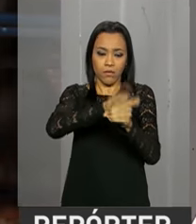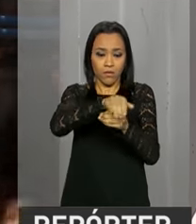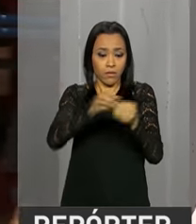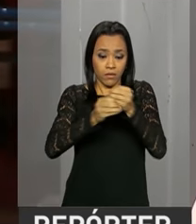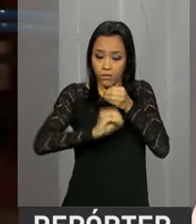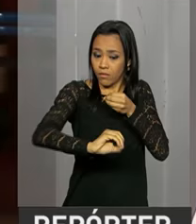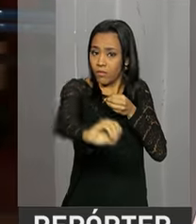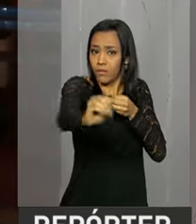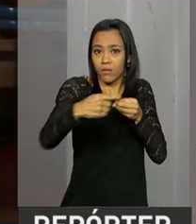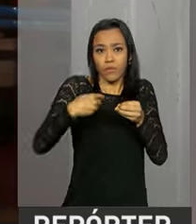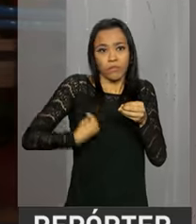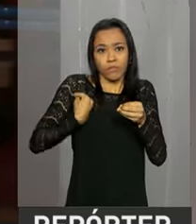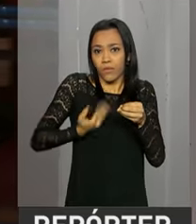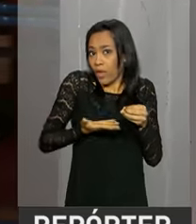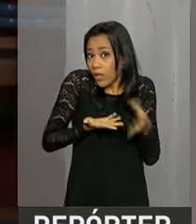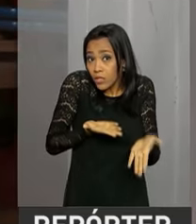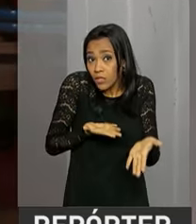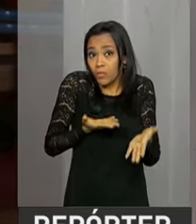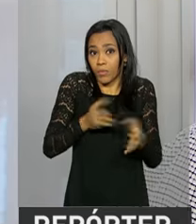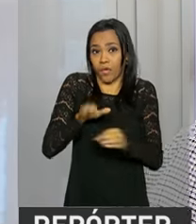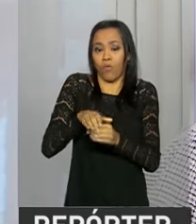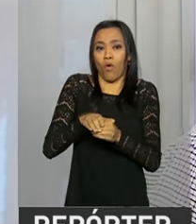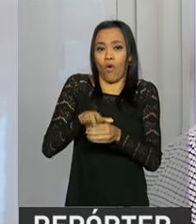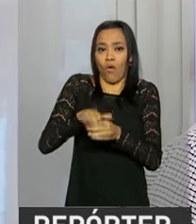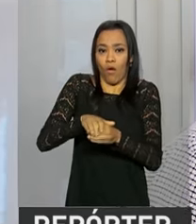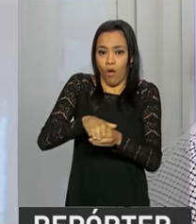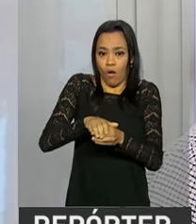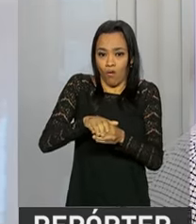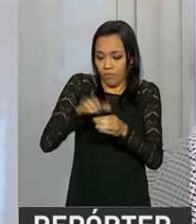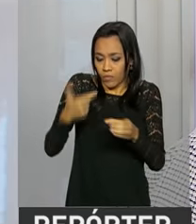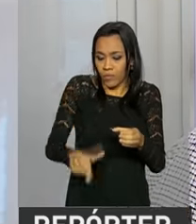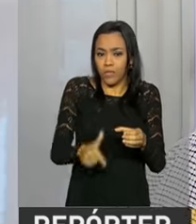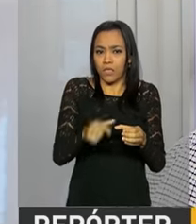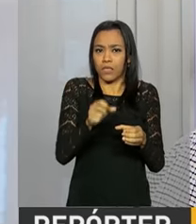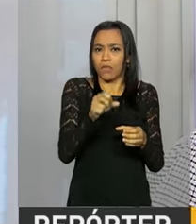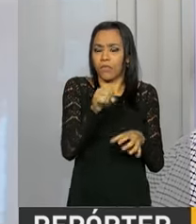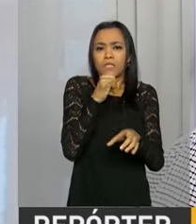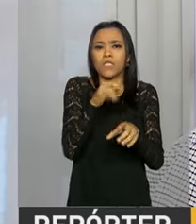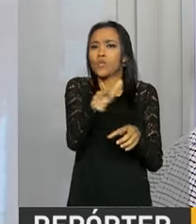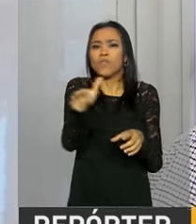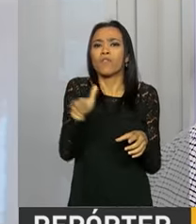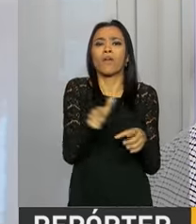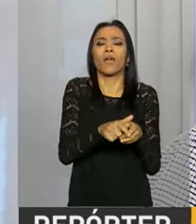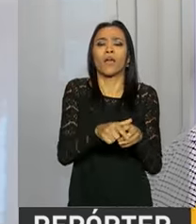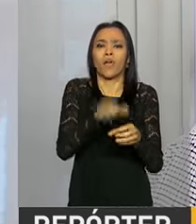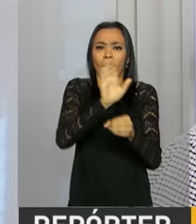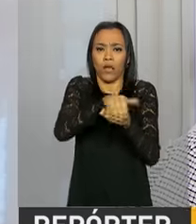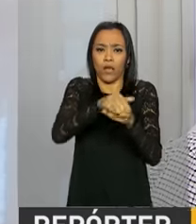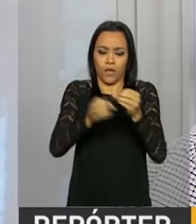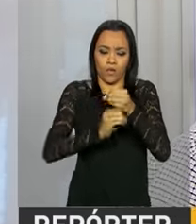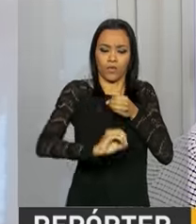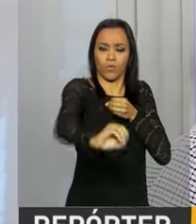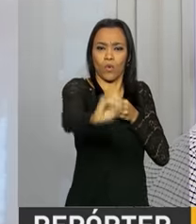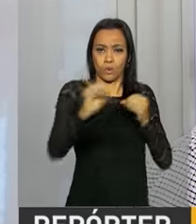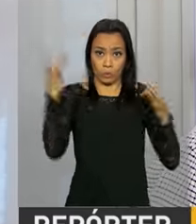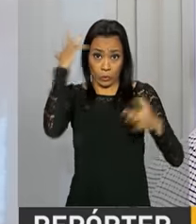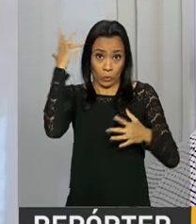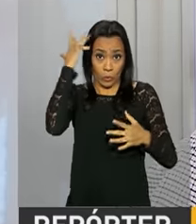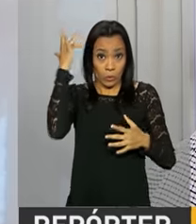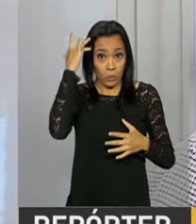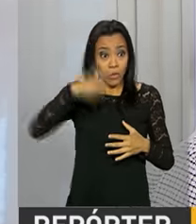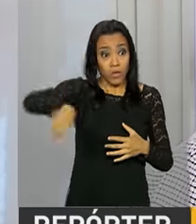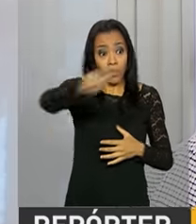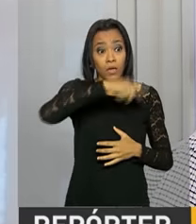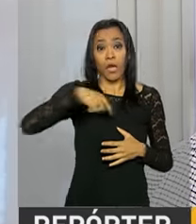né a gente tá usando fossa se não tiver um um eficiente sistema de coleta de esgoto a sua população tem um risco muito